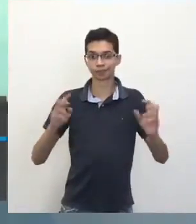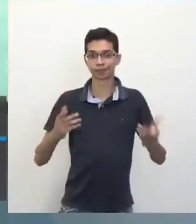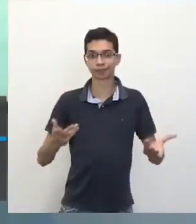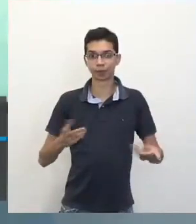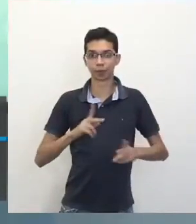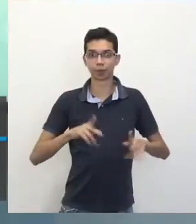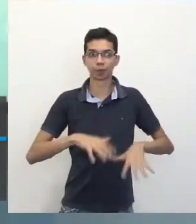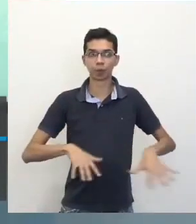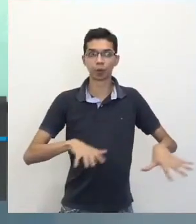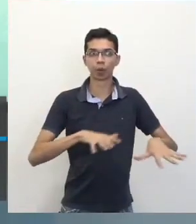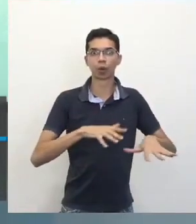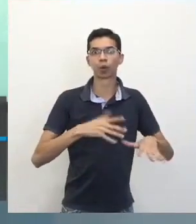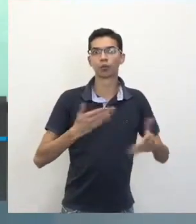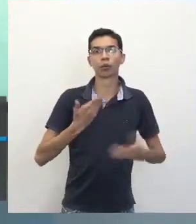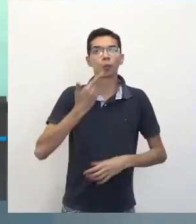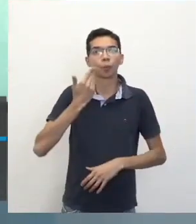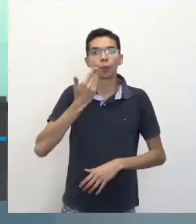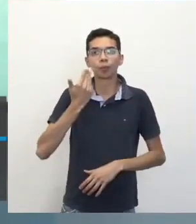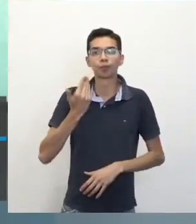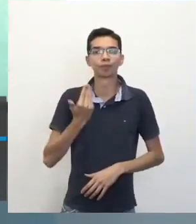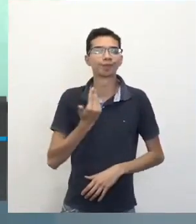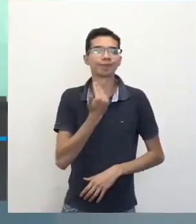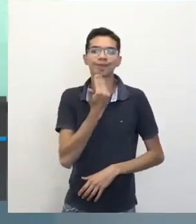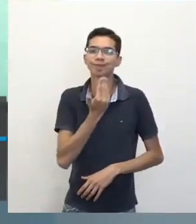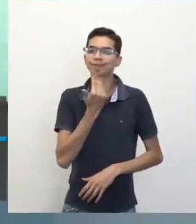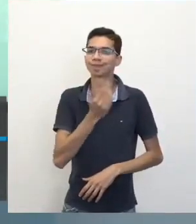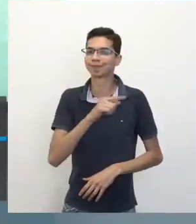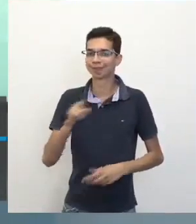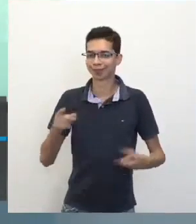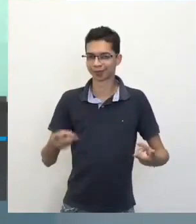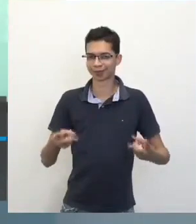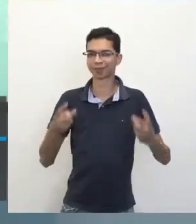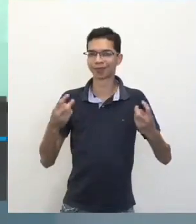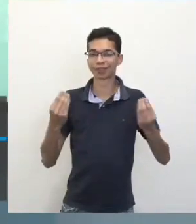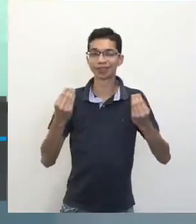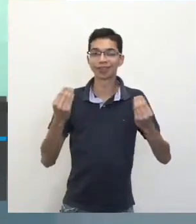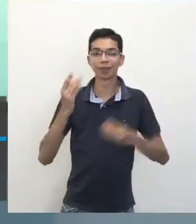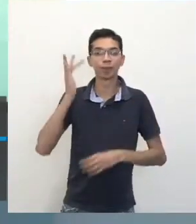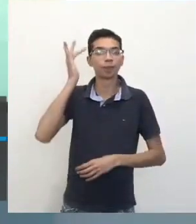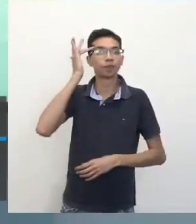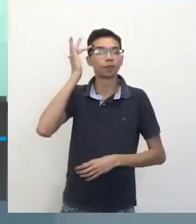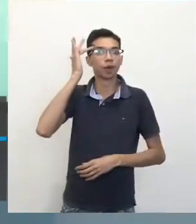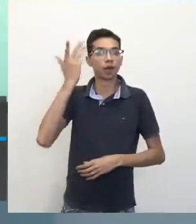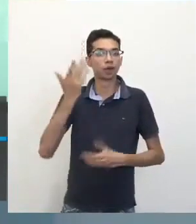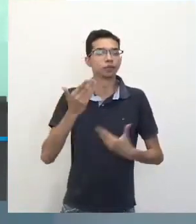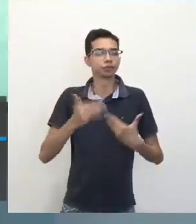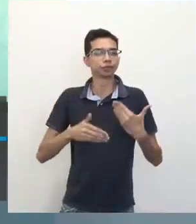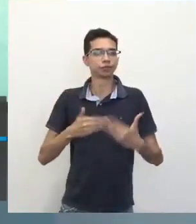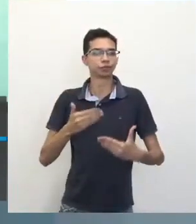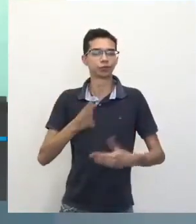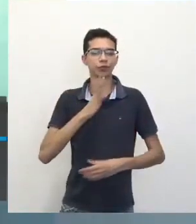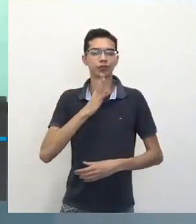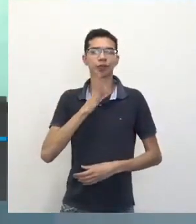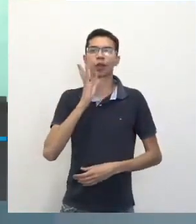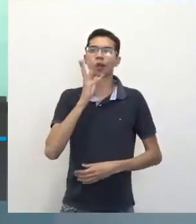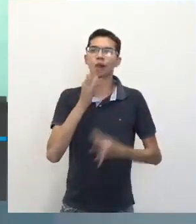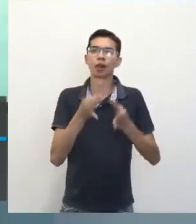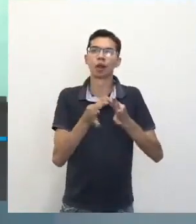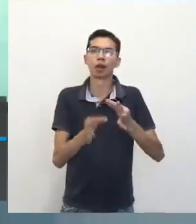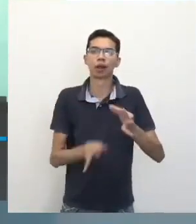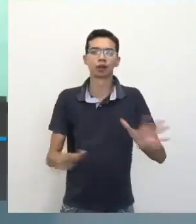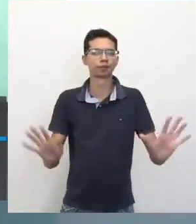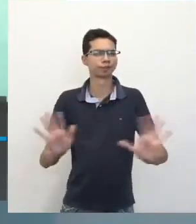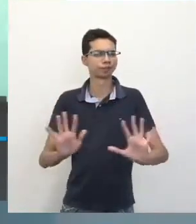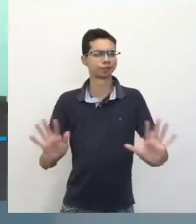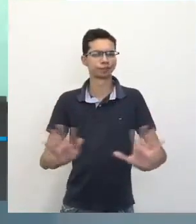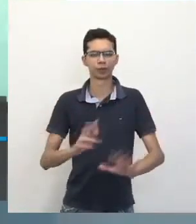população. Então, tá vendo como às vezes, né, esse processo de maturação ele não pode ser tão longo assim? Né? Você pode